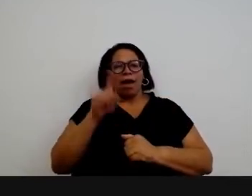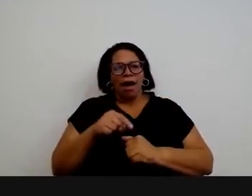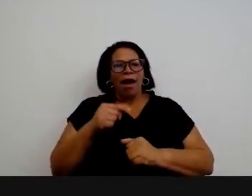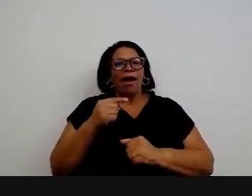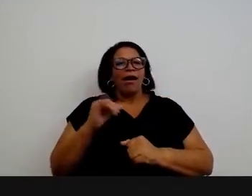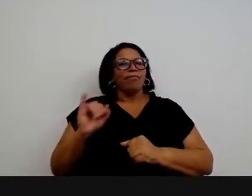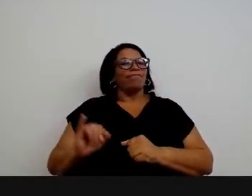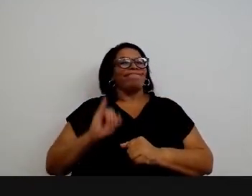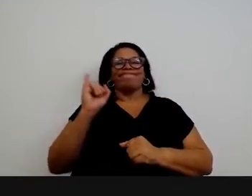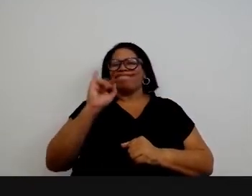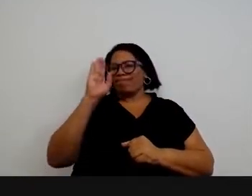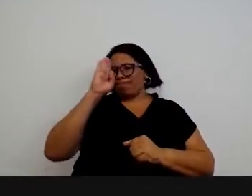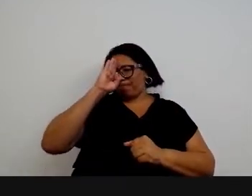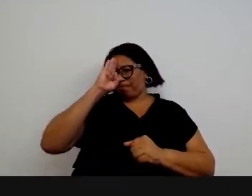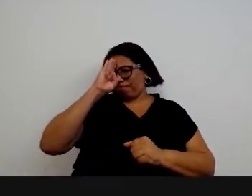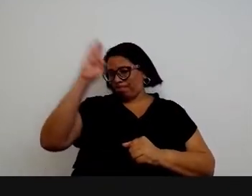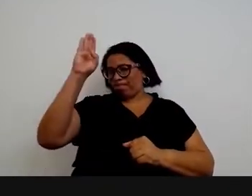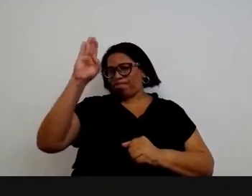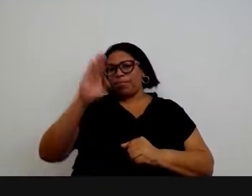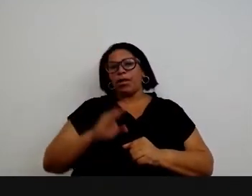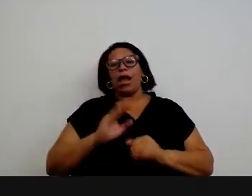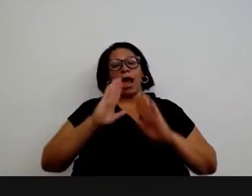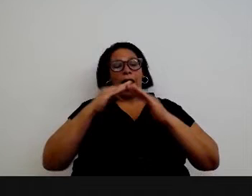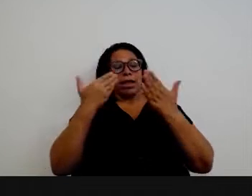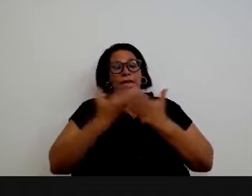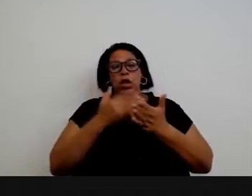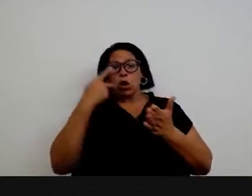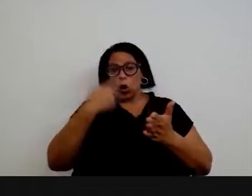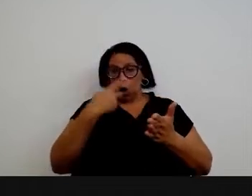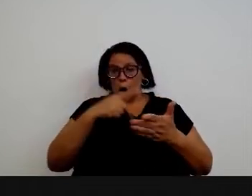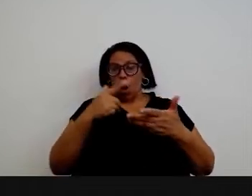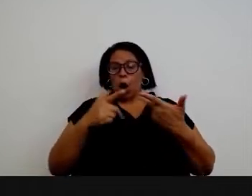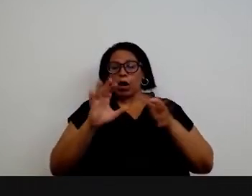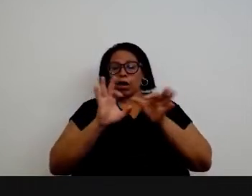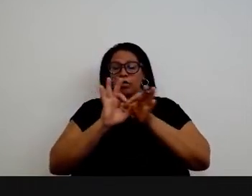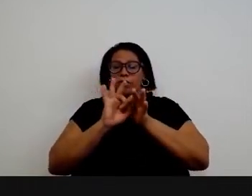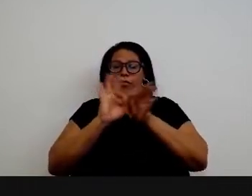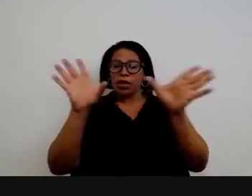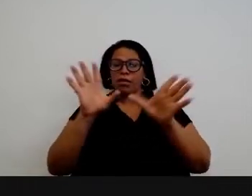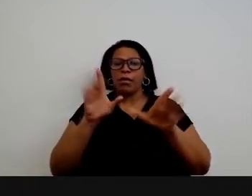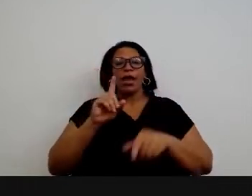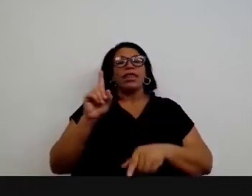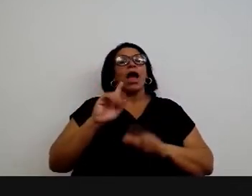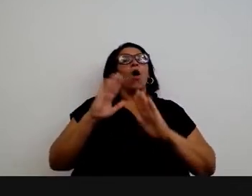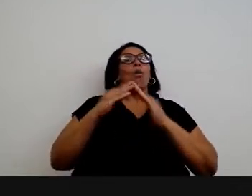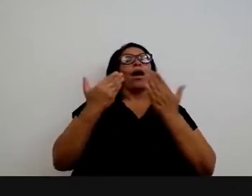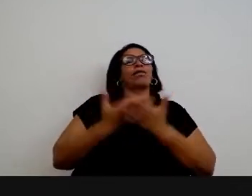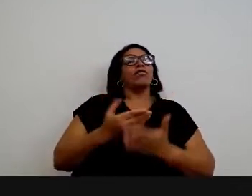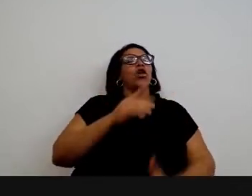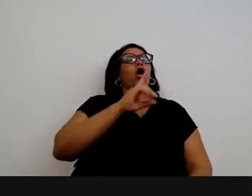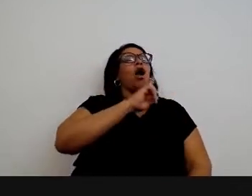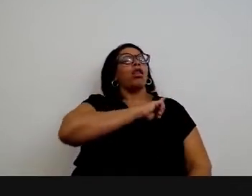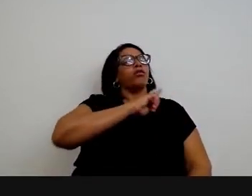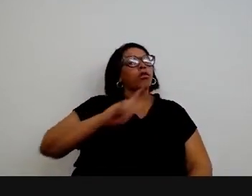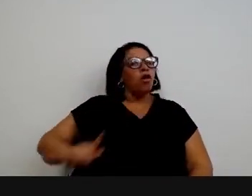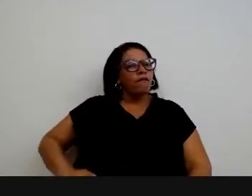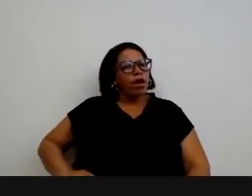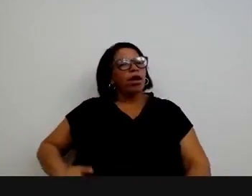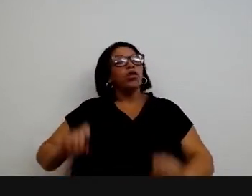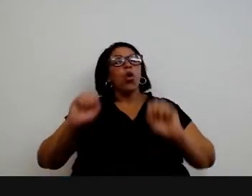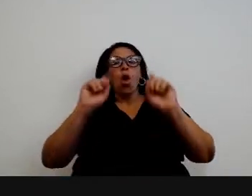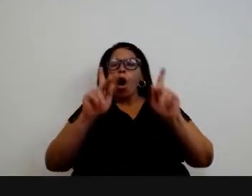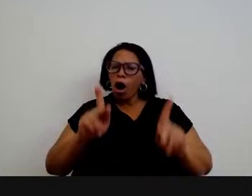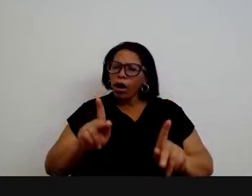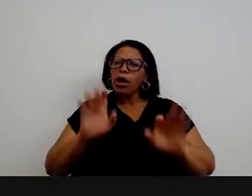ponto absolutamente fundamental. Então, as escolas de democracia e não as escolas de governo, que são a mesma